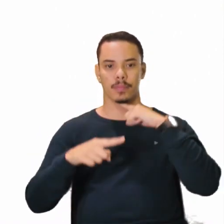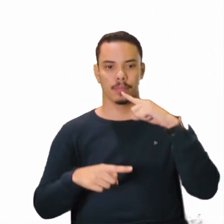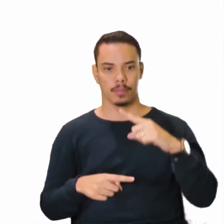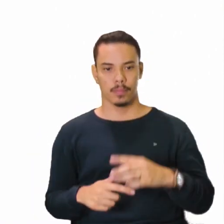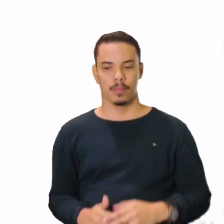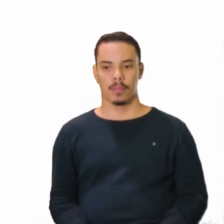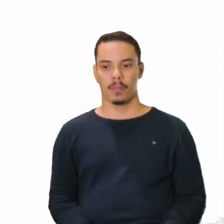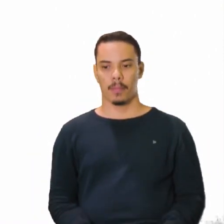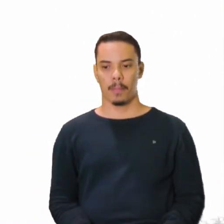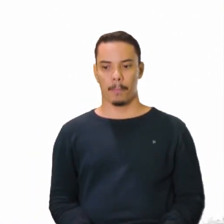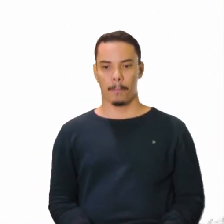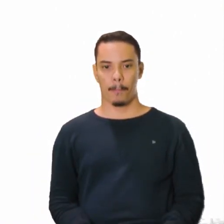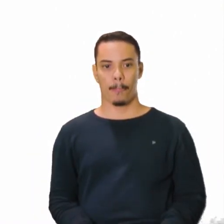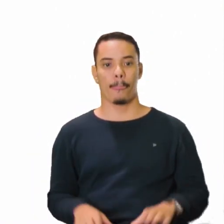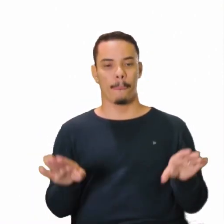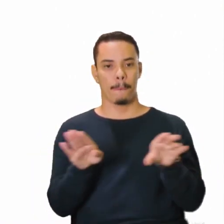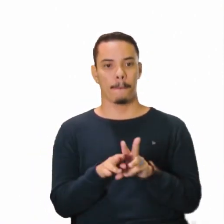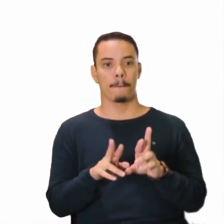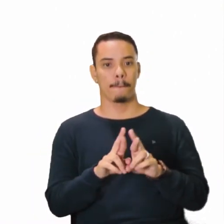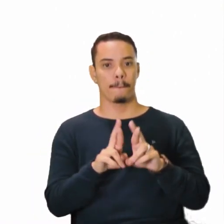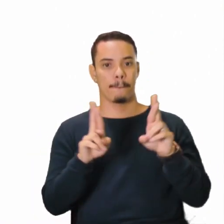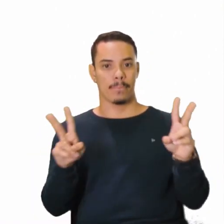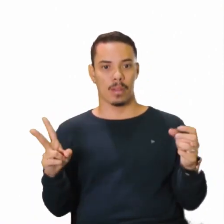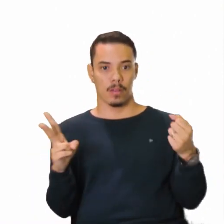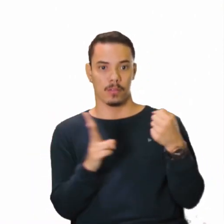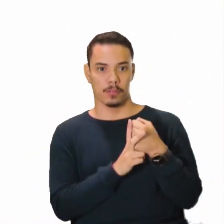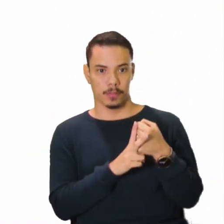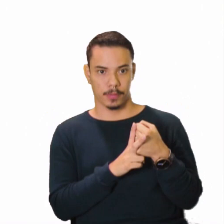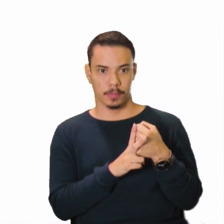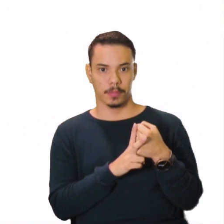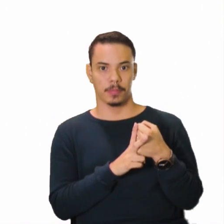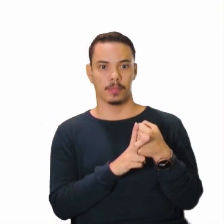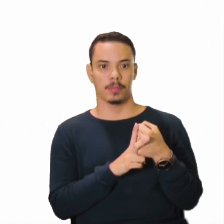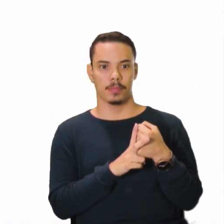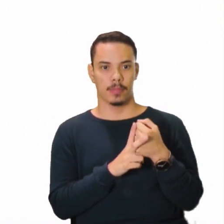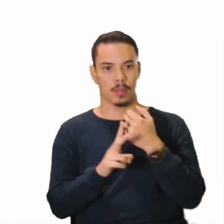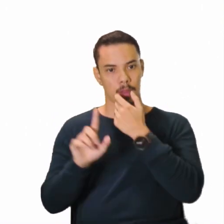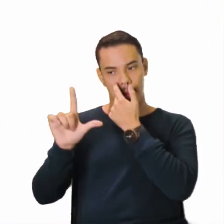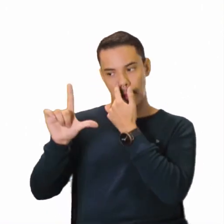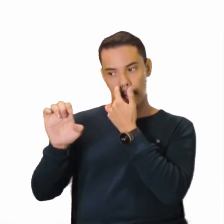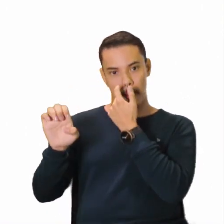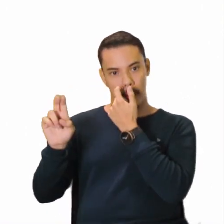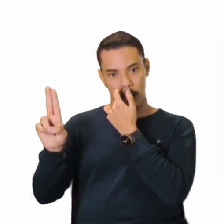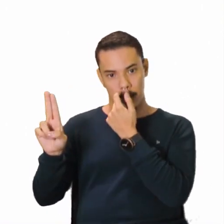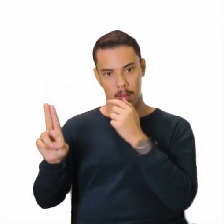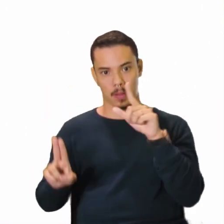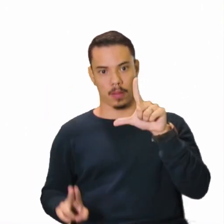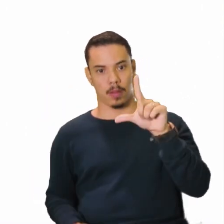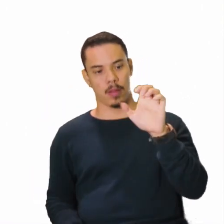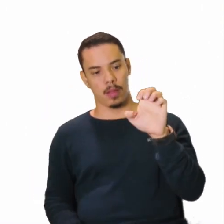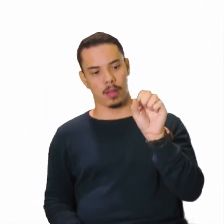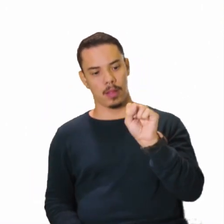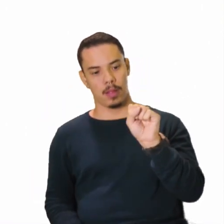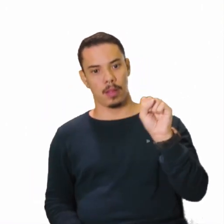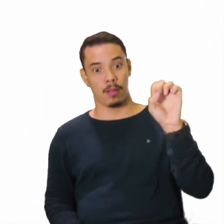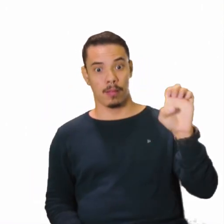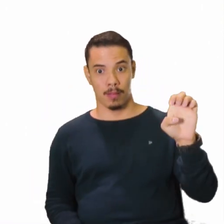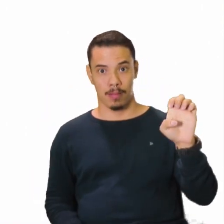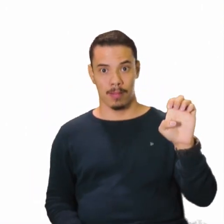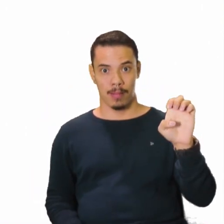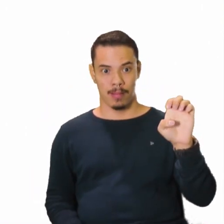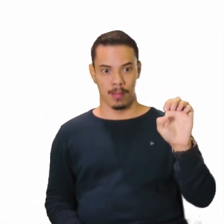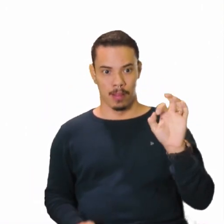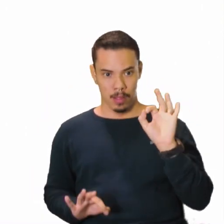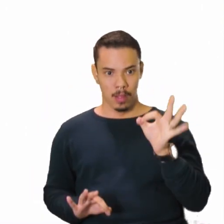duvidosa. Beleza. E a diferença entre o verbo no modo indicativo e por modo subjuntivo, vejam que aqui, olha só, nós